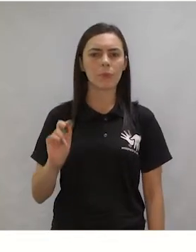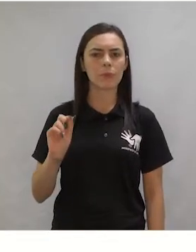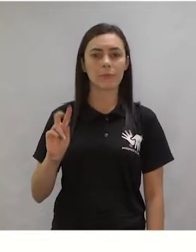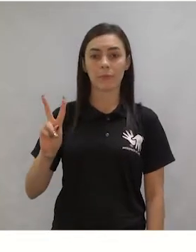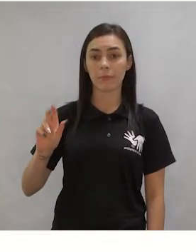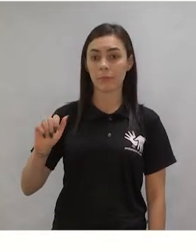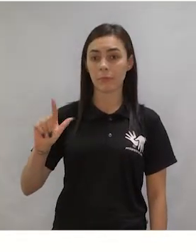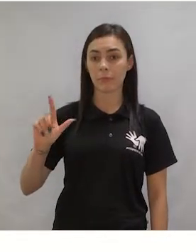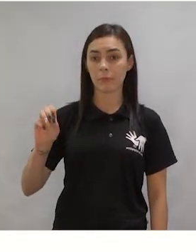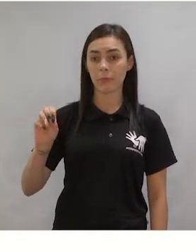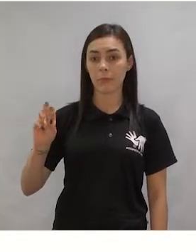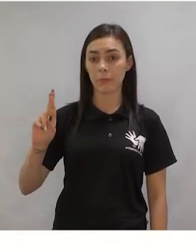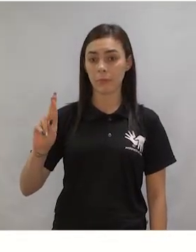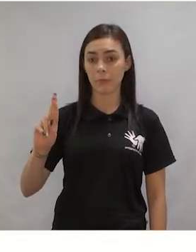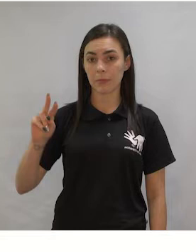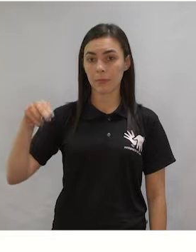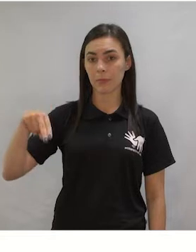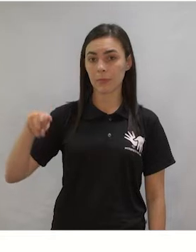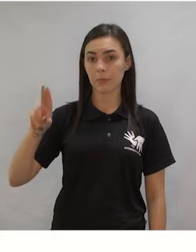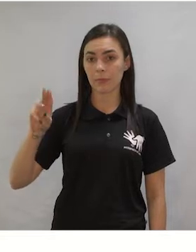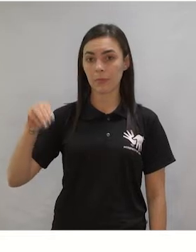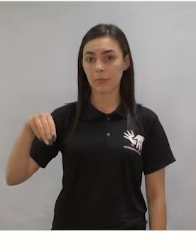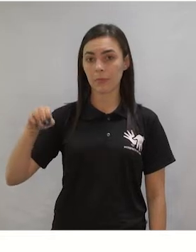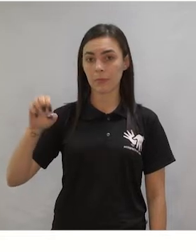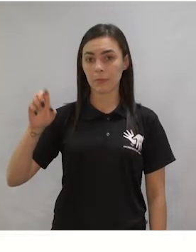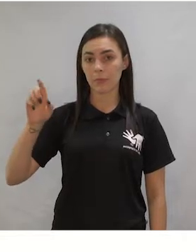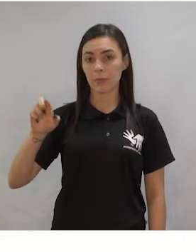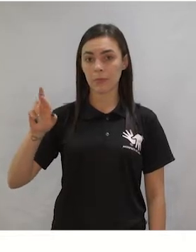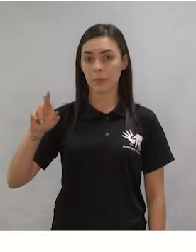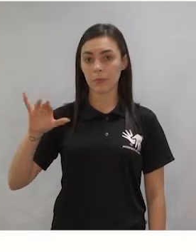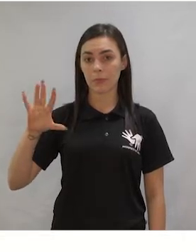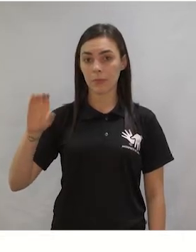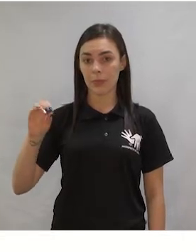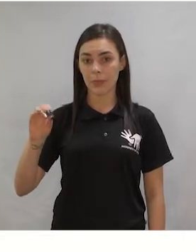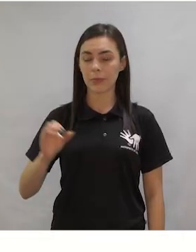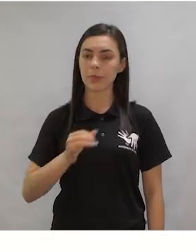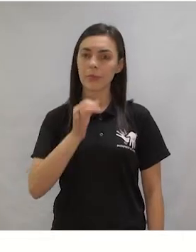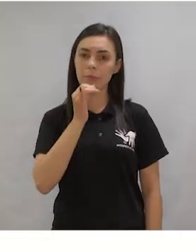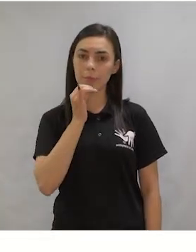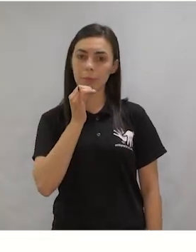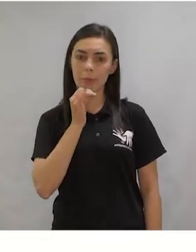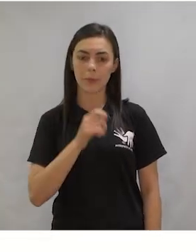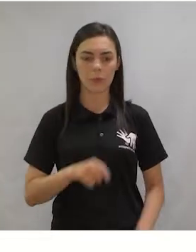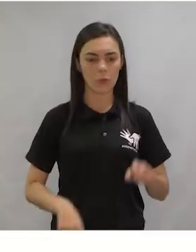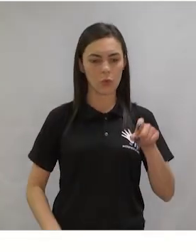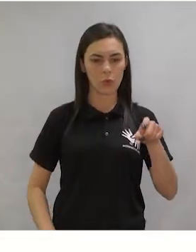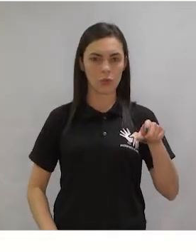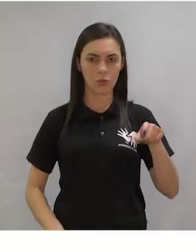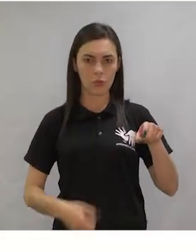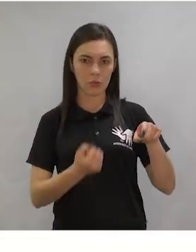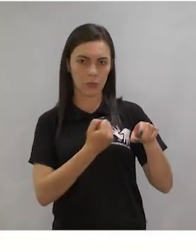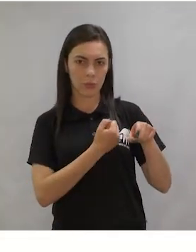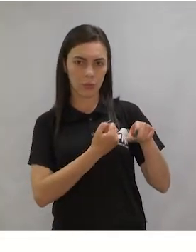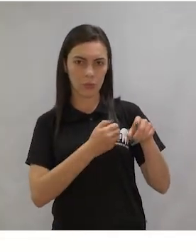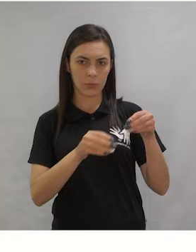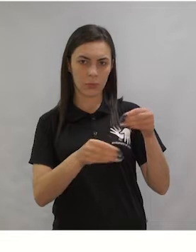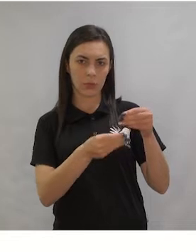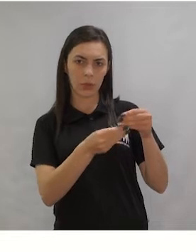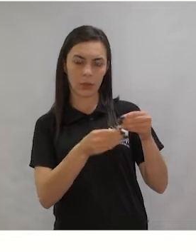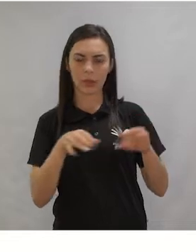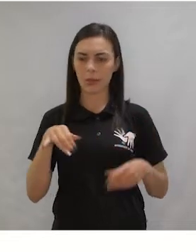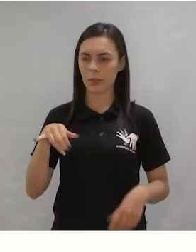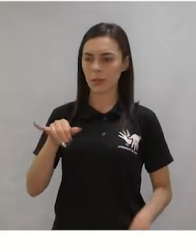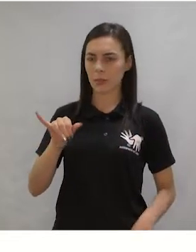chamamos valor numérico. Ah, então, se eu der um valor para o X e um valor para o Y, a